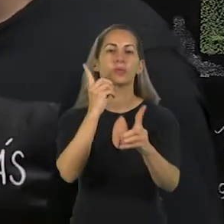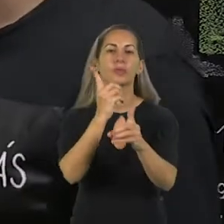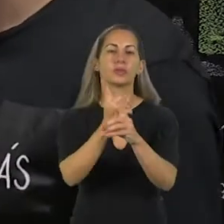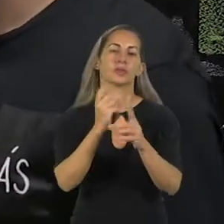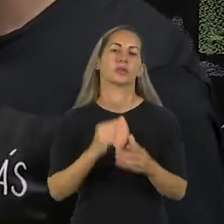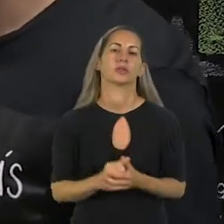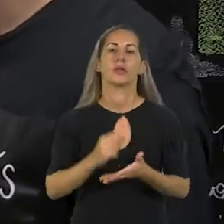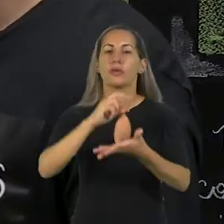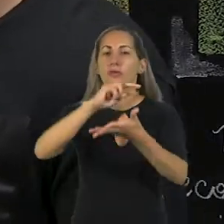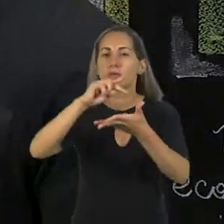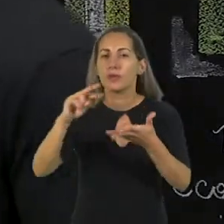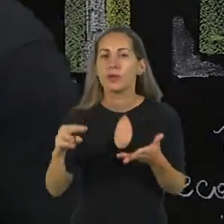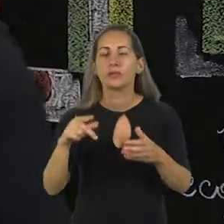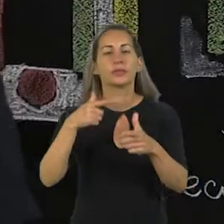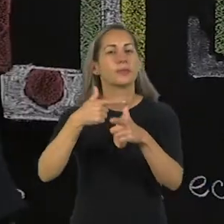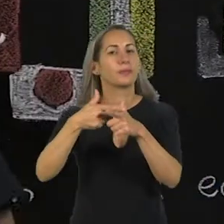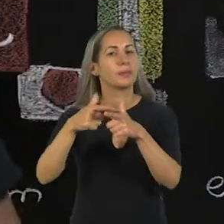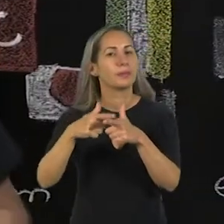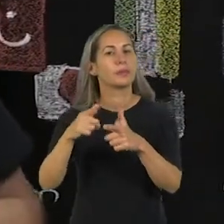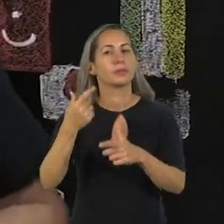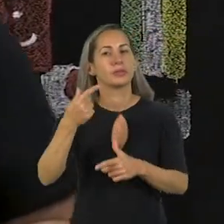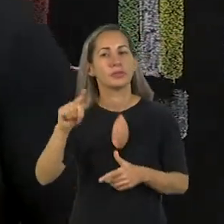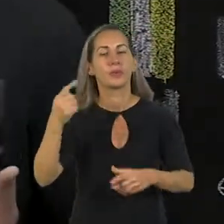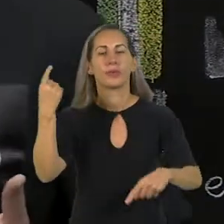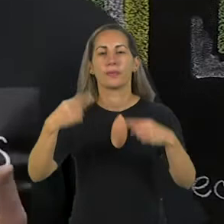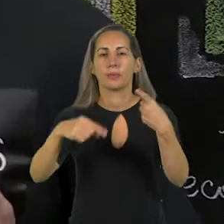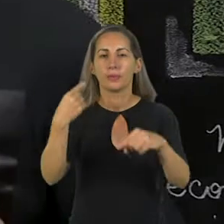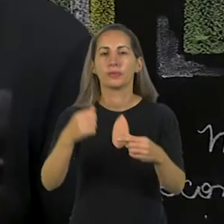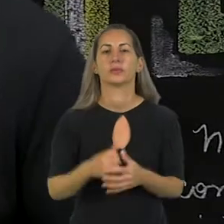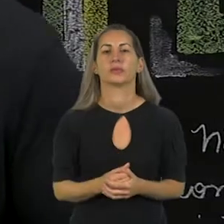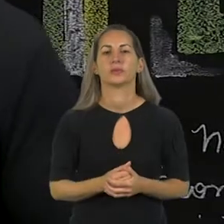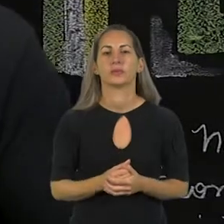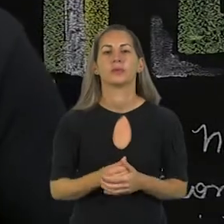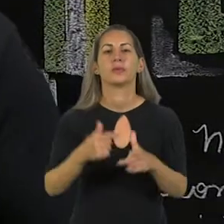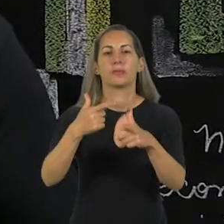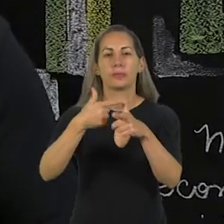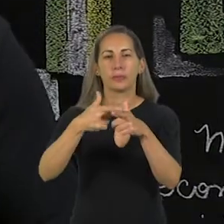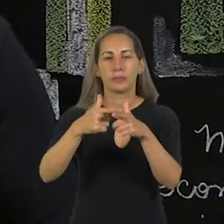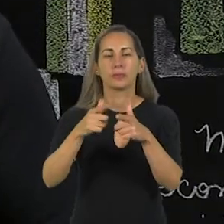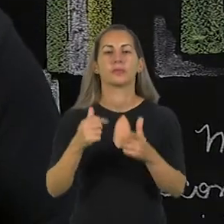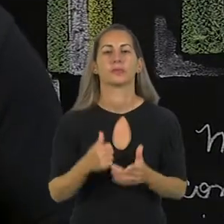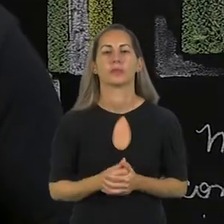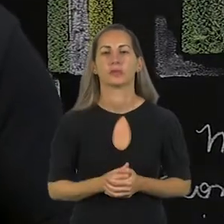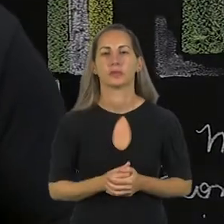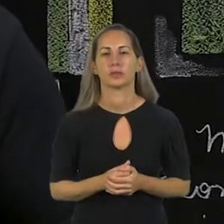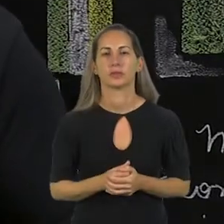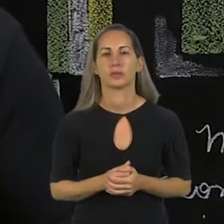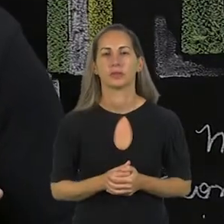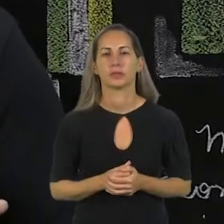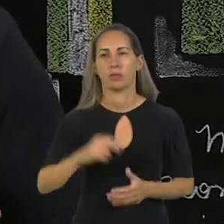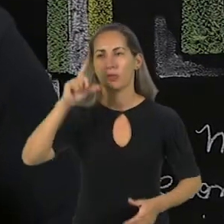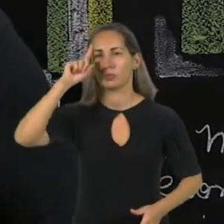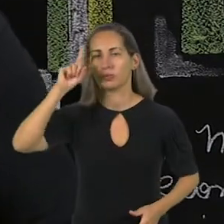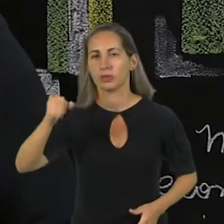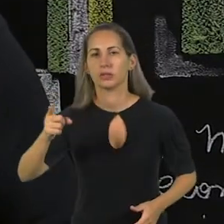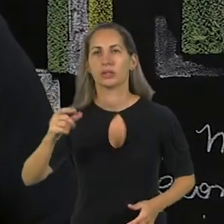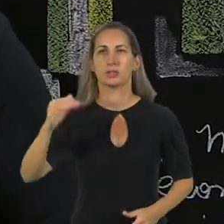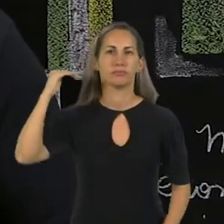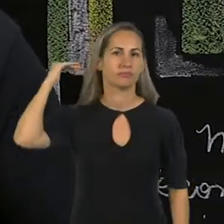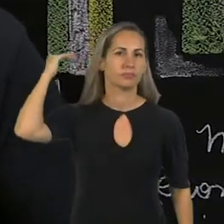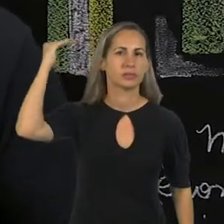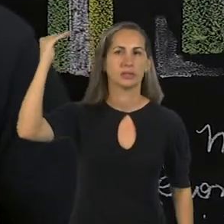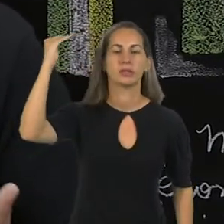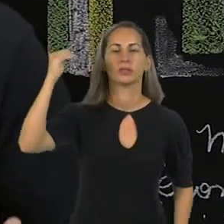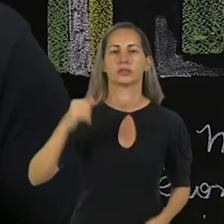com diversos problemas geopolíticos e com problemas relacionados a uma autoridade